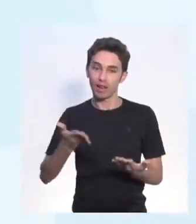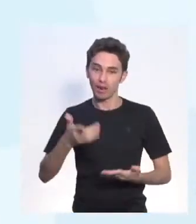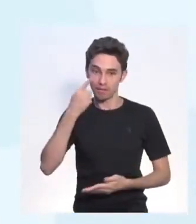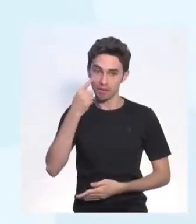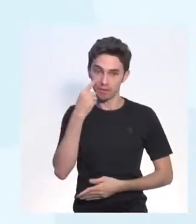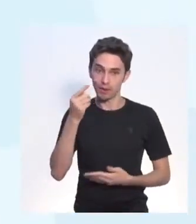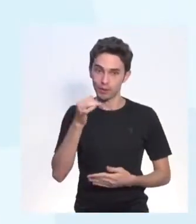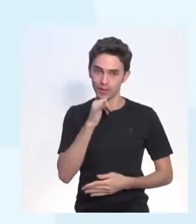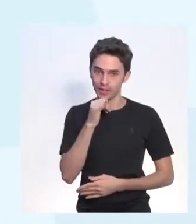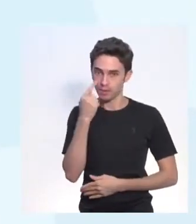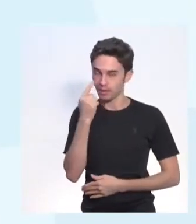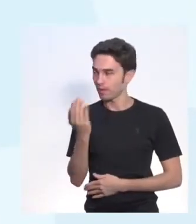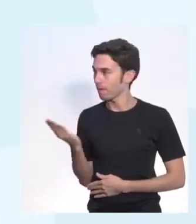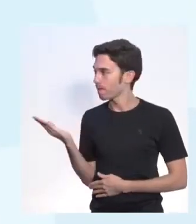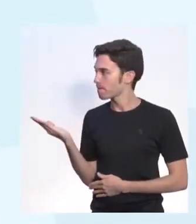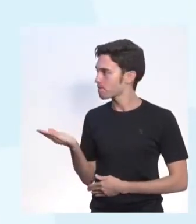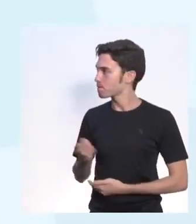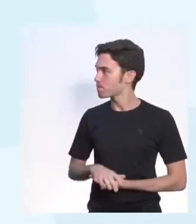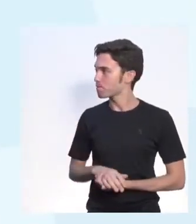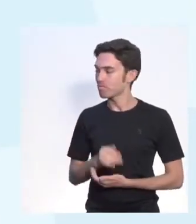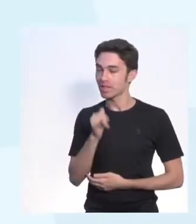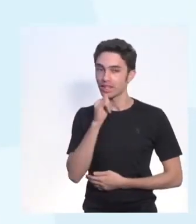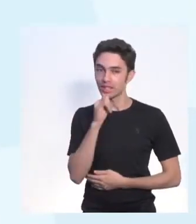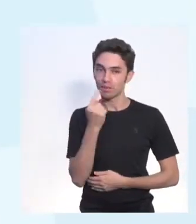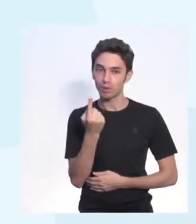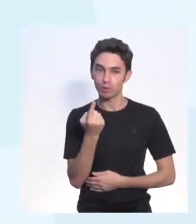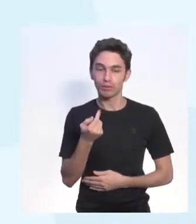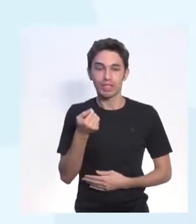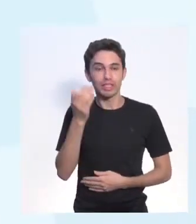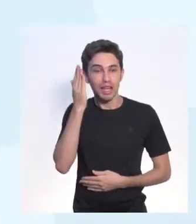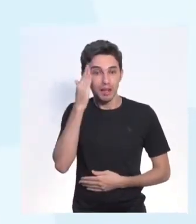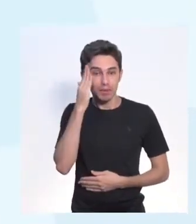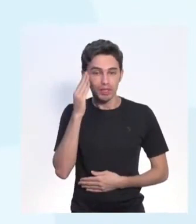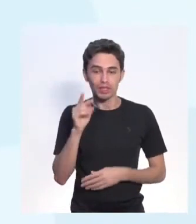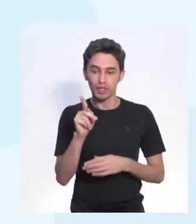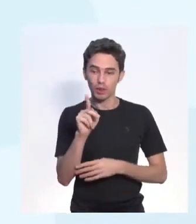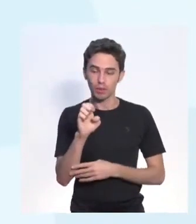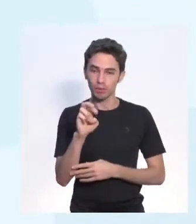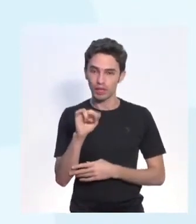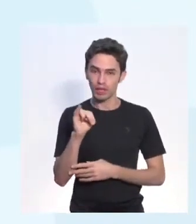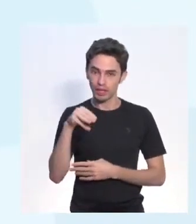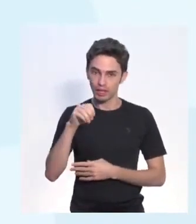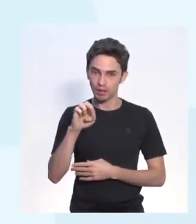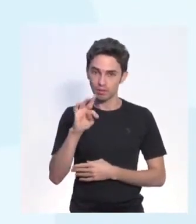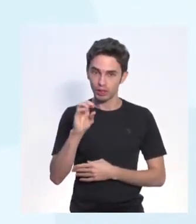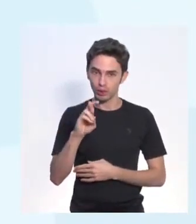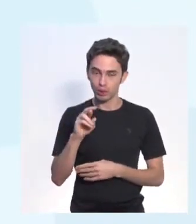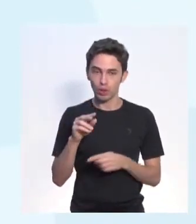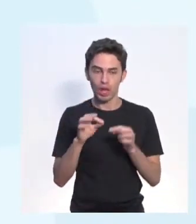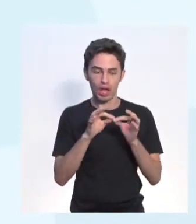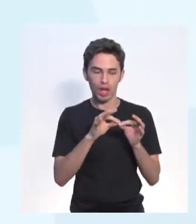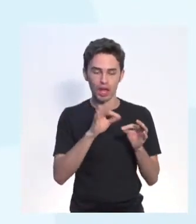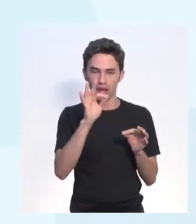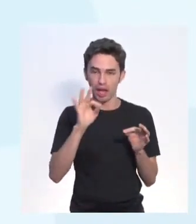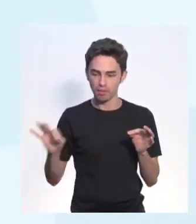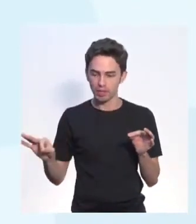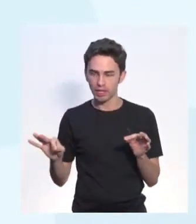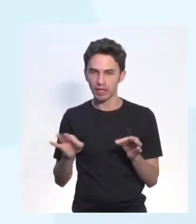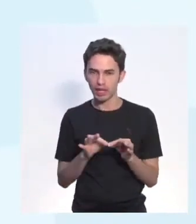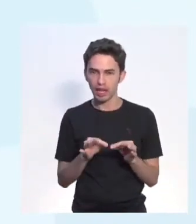mesmo, isso. Então, o que é o exemplo 1? Sabendo que o perímetro do triângulo abaixo é igual a